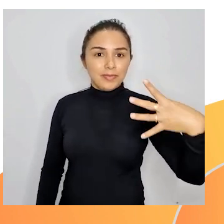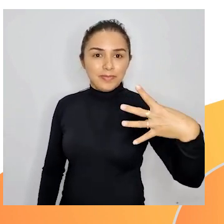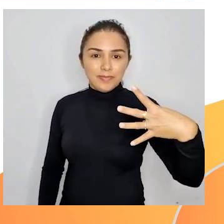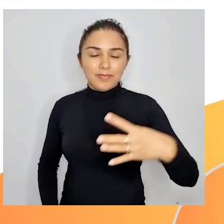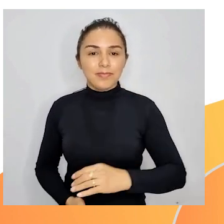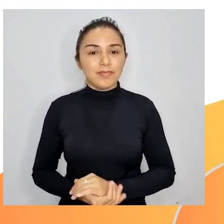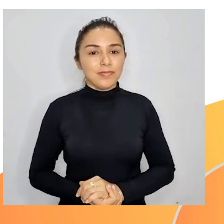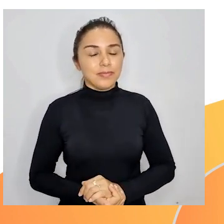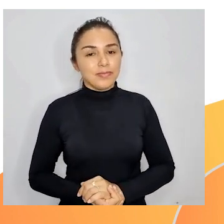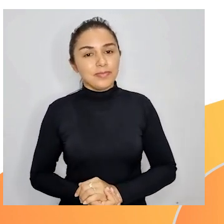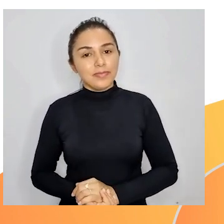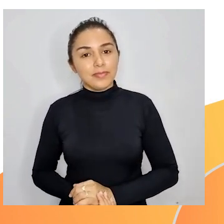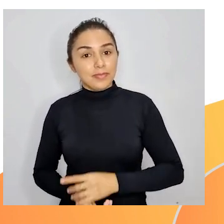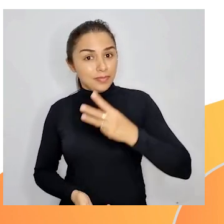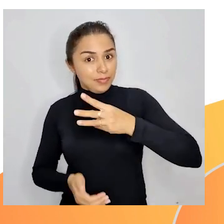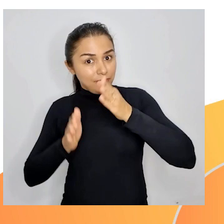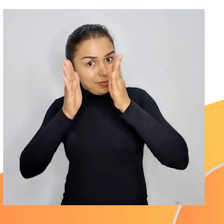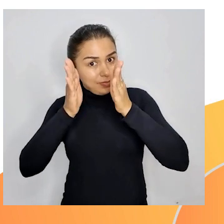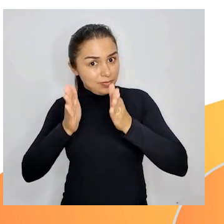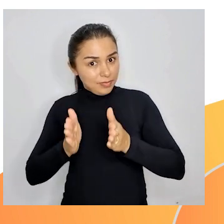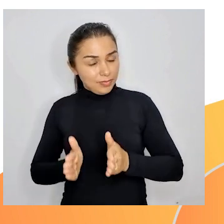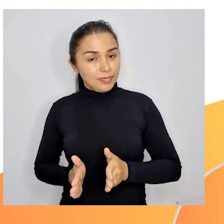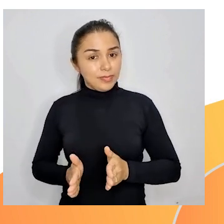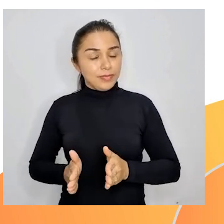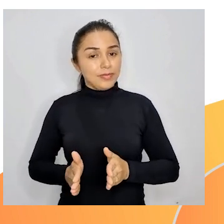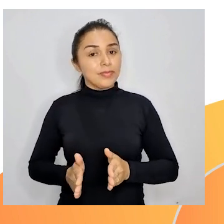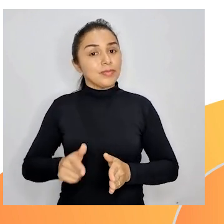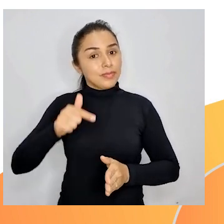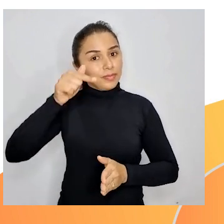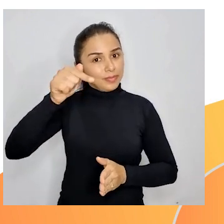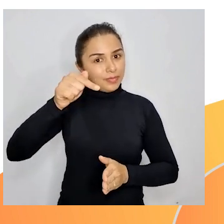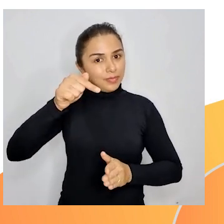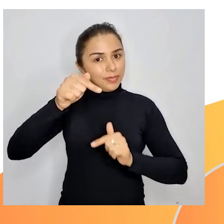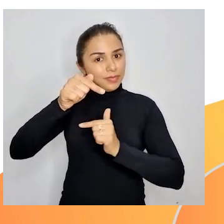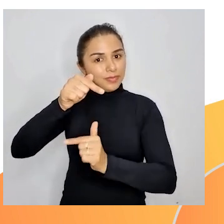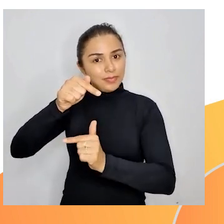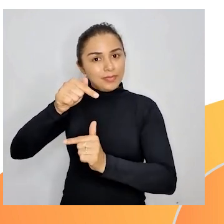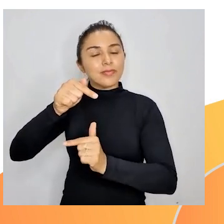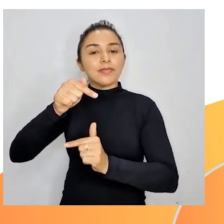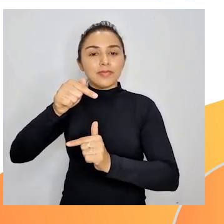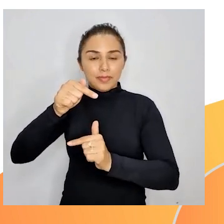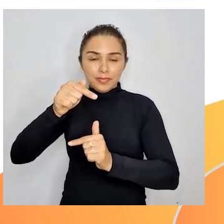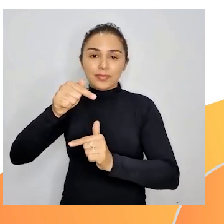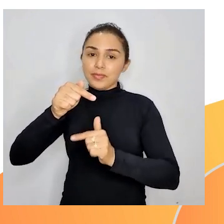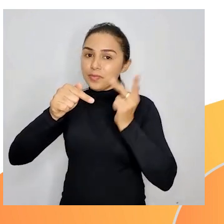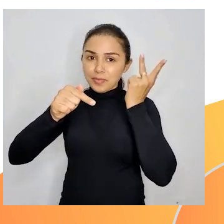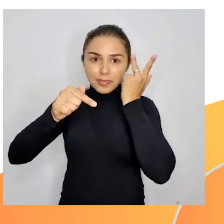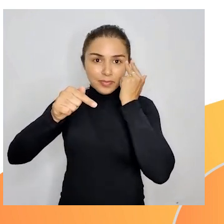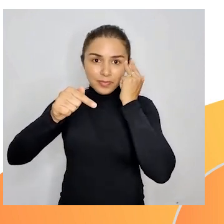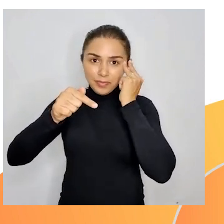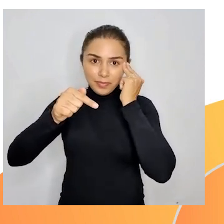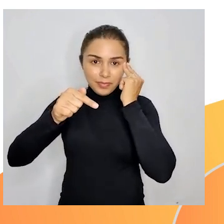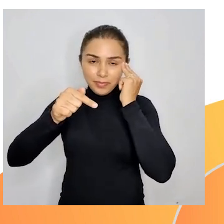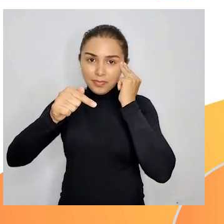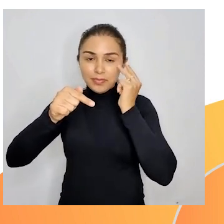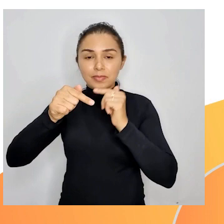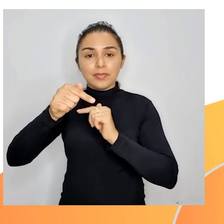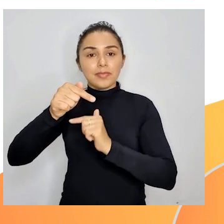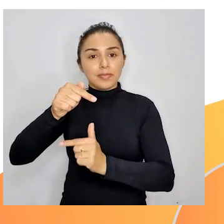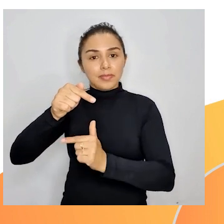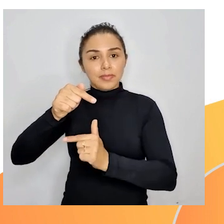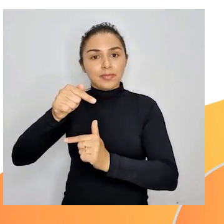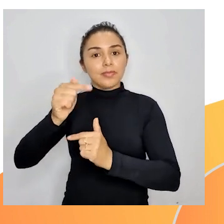aqui 7 menos 2, normal, né? Os algarismos, os valores normais para realizar a